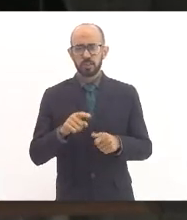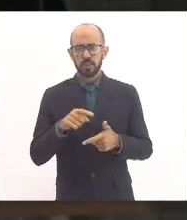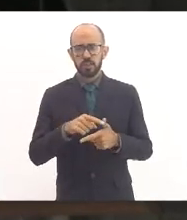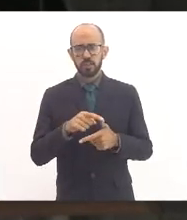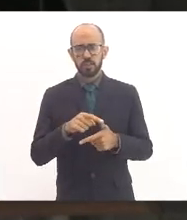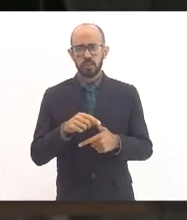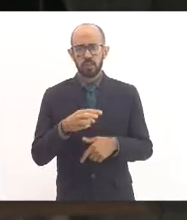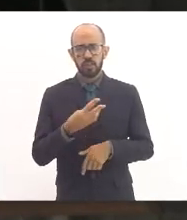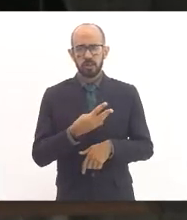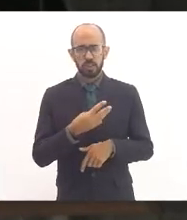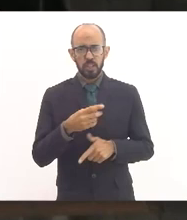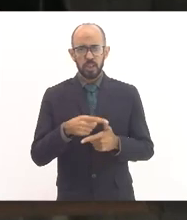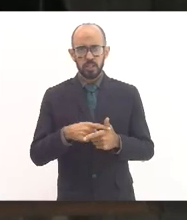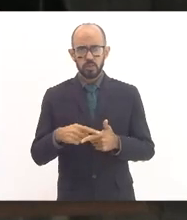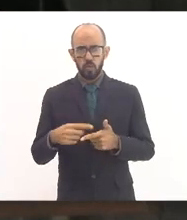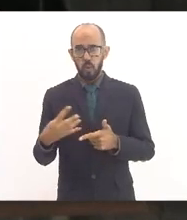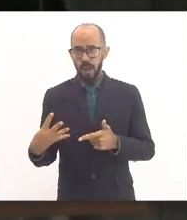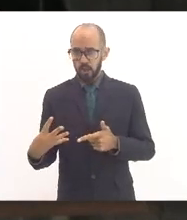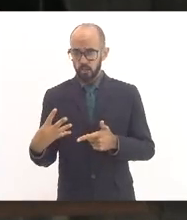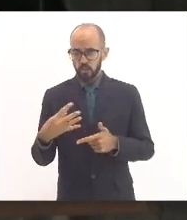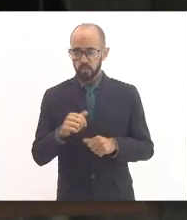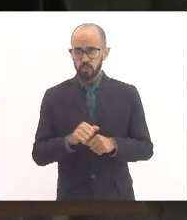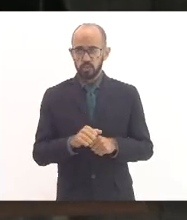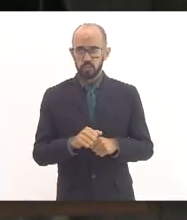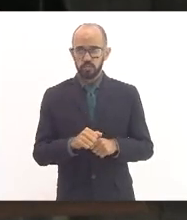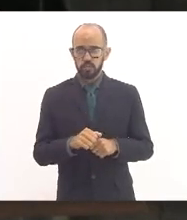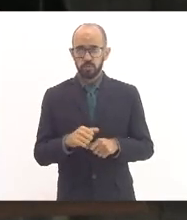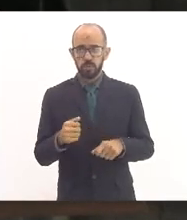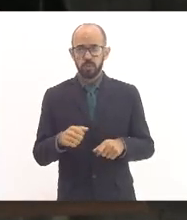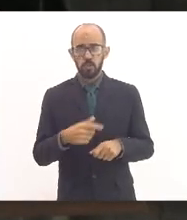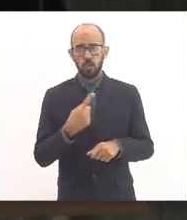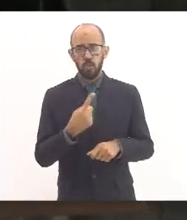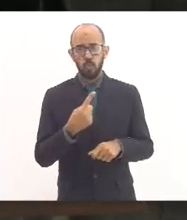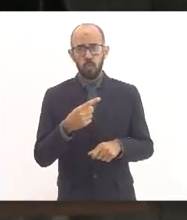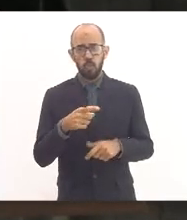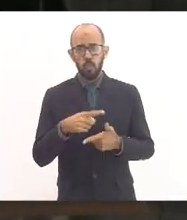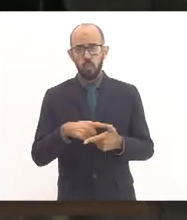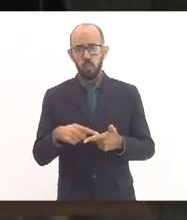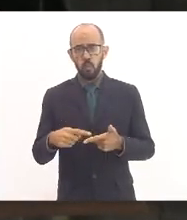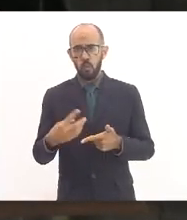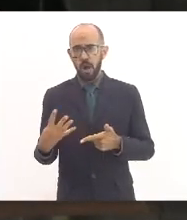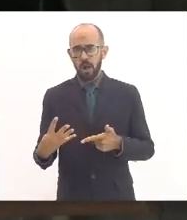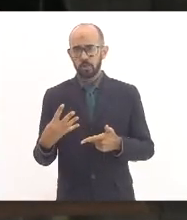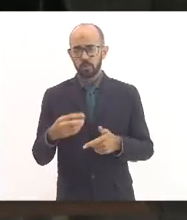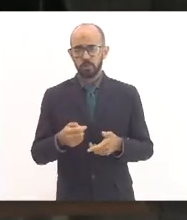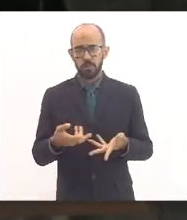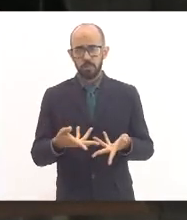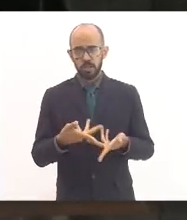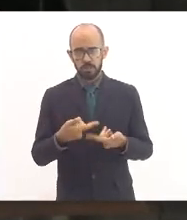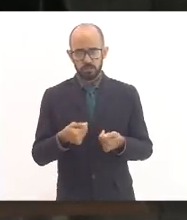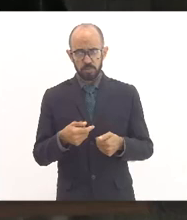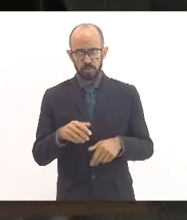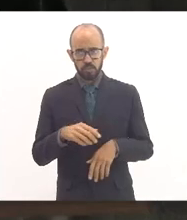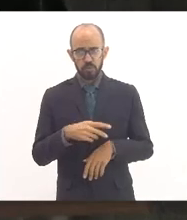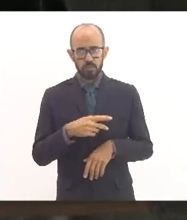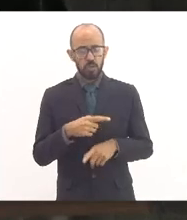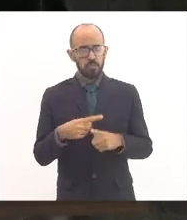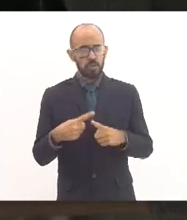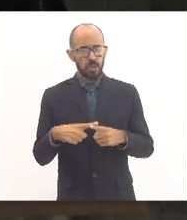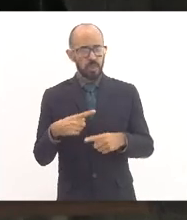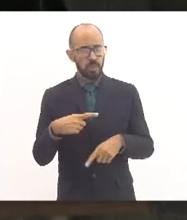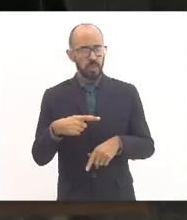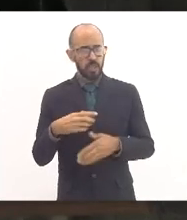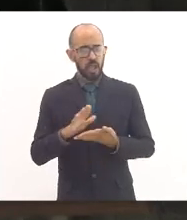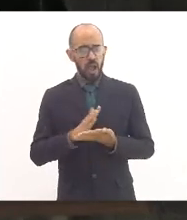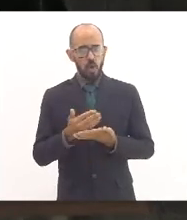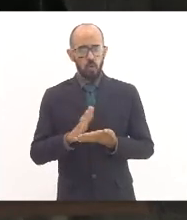quartos Já estão de um quarto apenas ficar merecimento que daria maior objetividade o assunto é a gente vê e papiloscopistas com 15